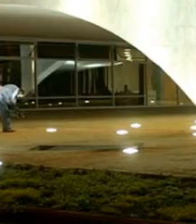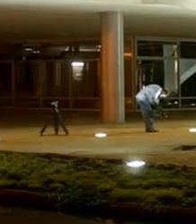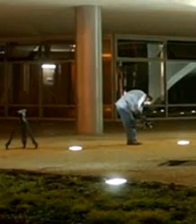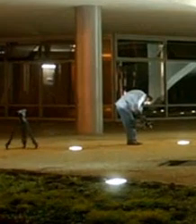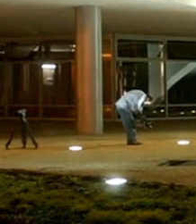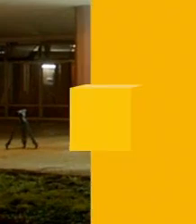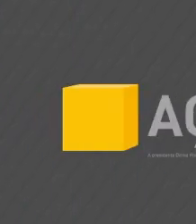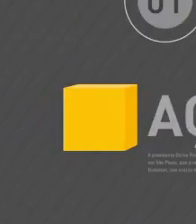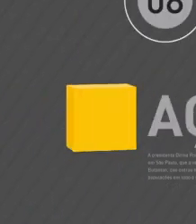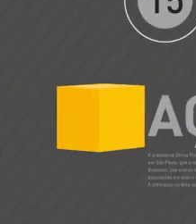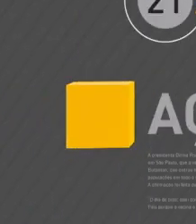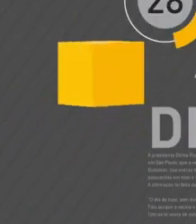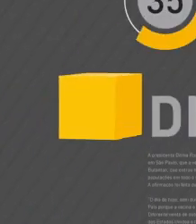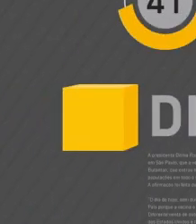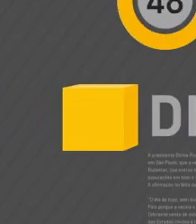s